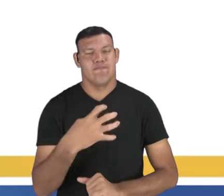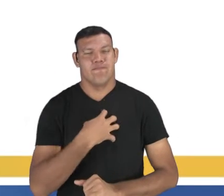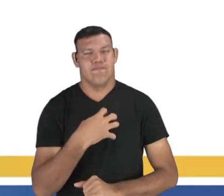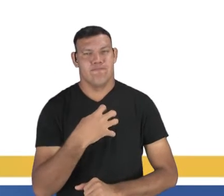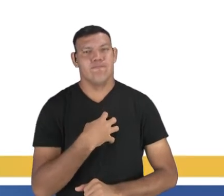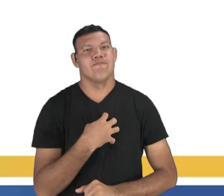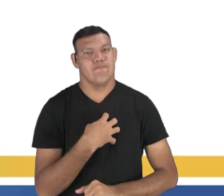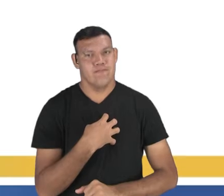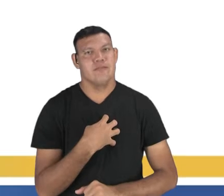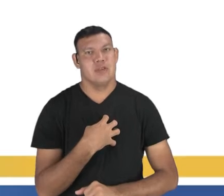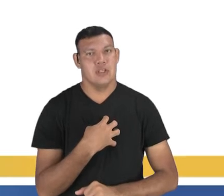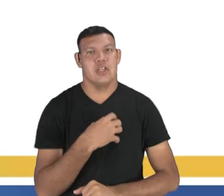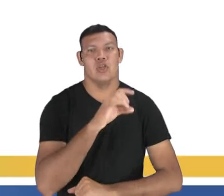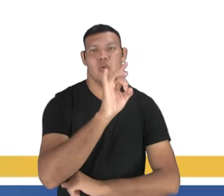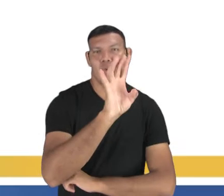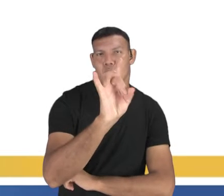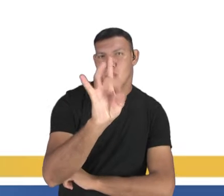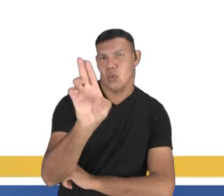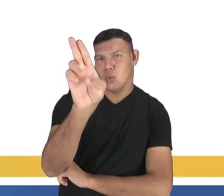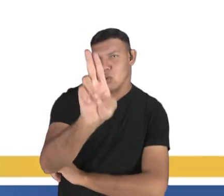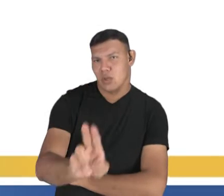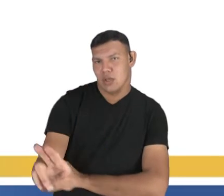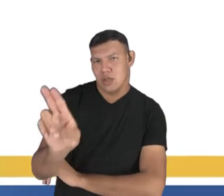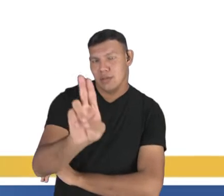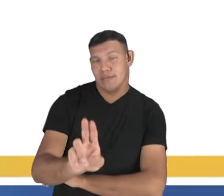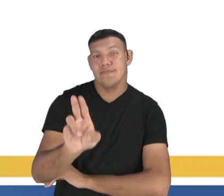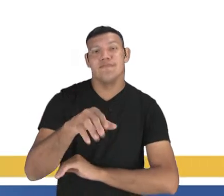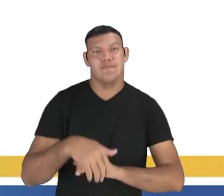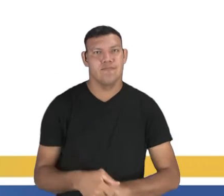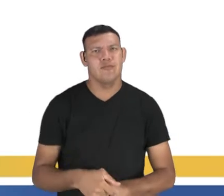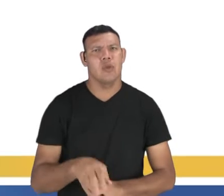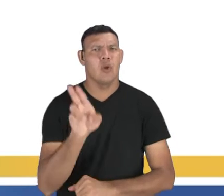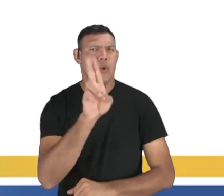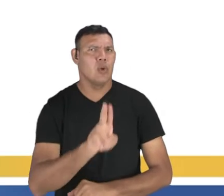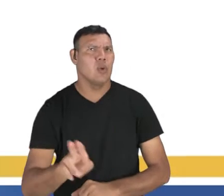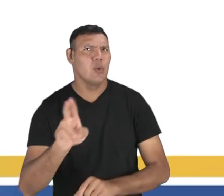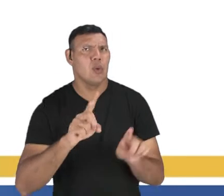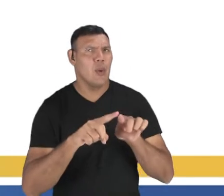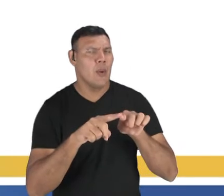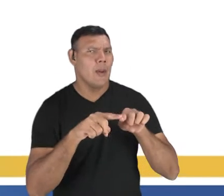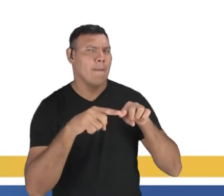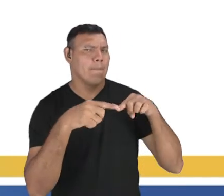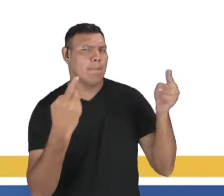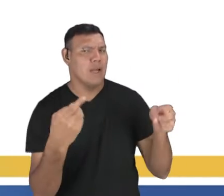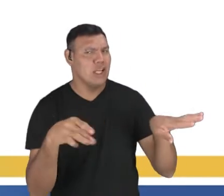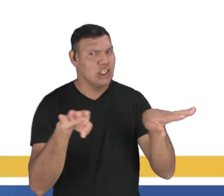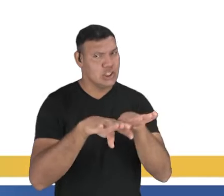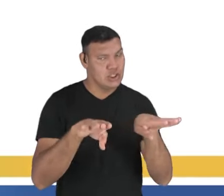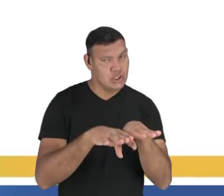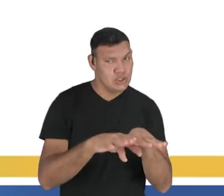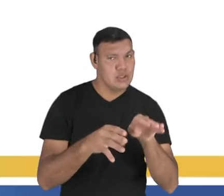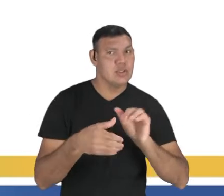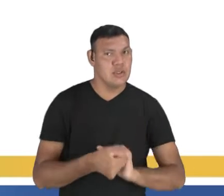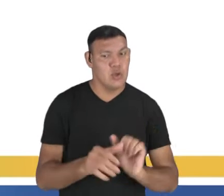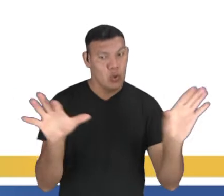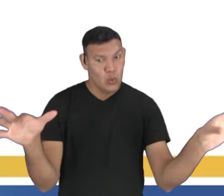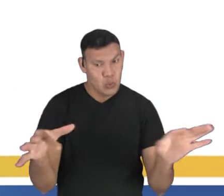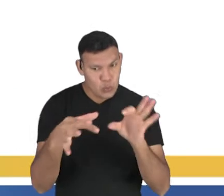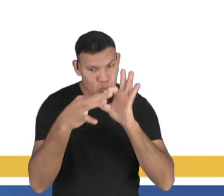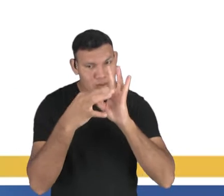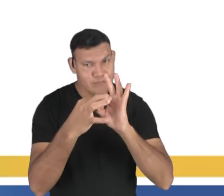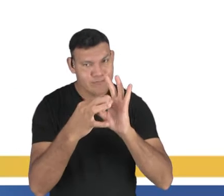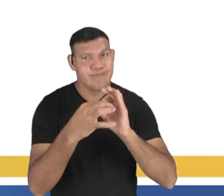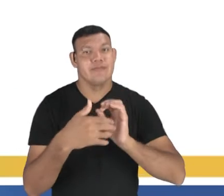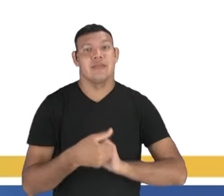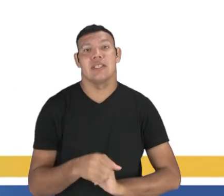Intencionalidades para o emprego de cada um. Por exemplo, quando ele utilizou o mas também, ele quis o quê? Unir.